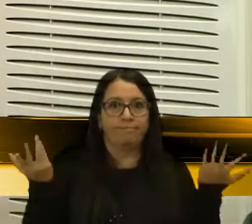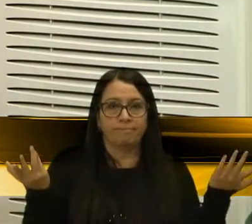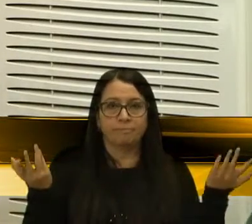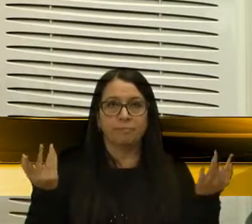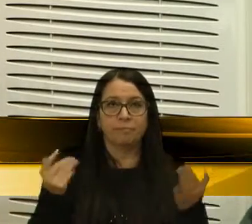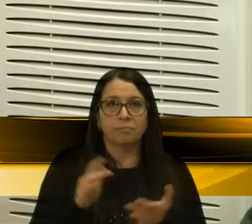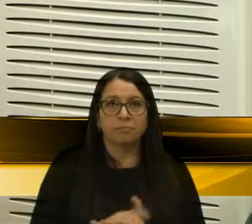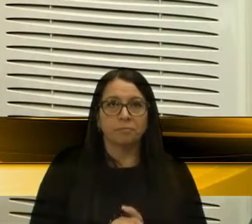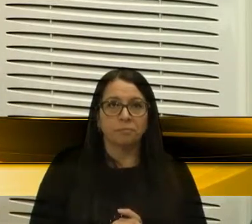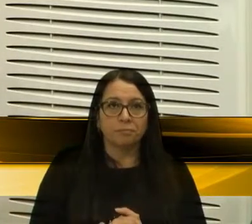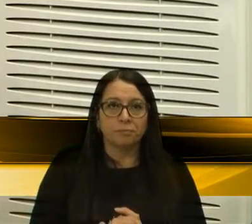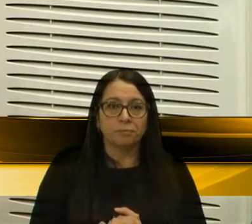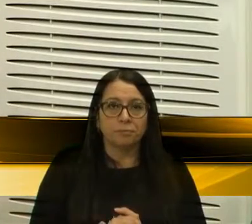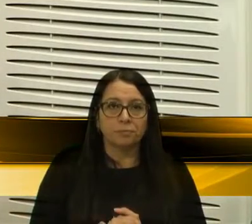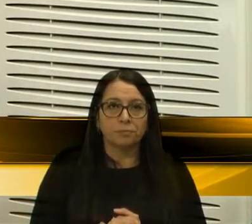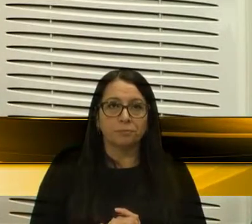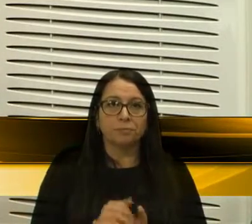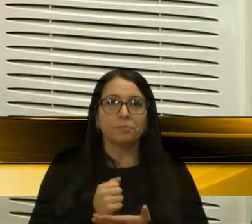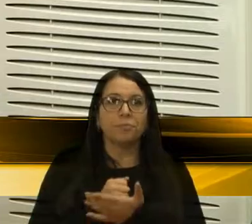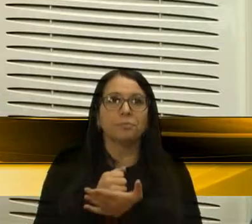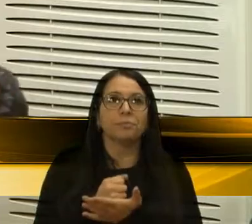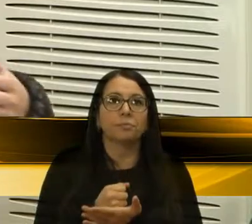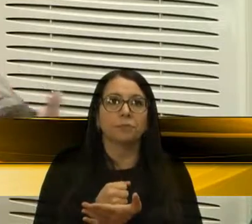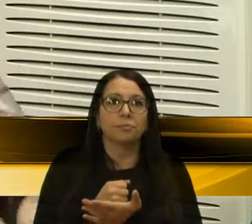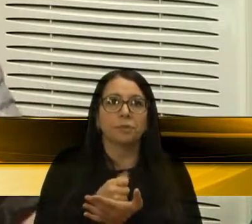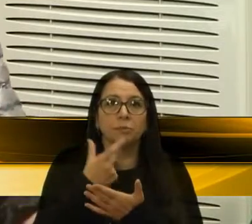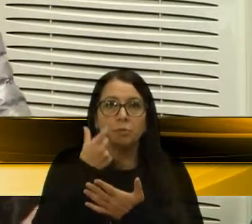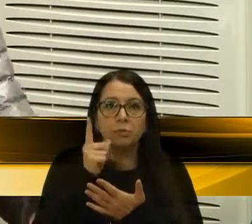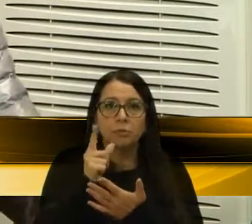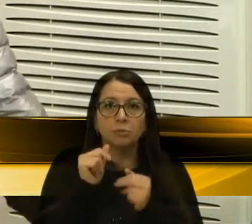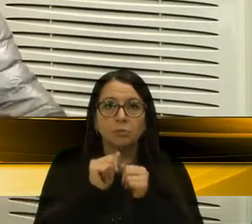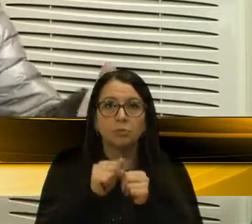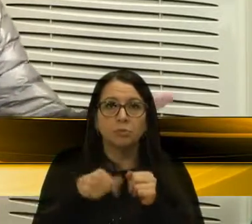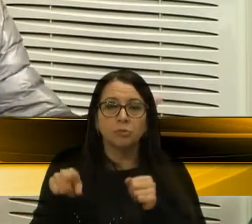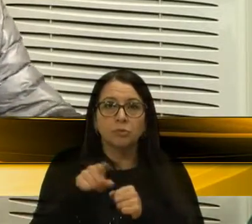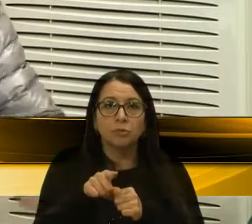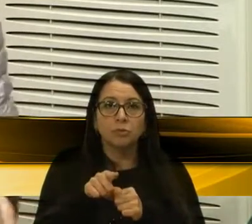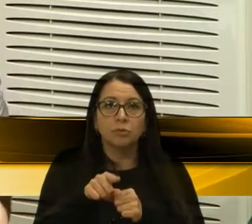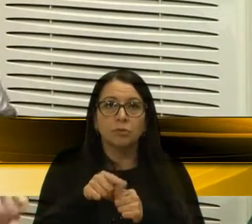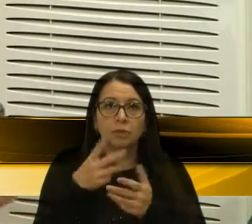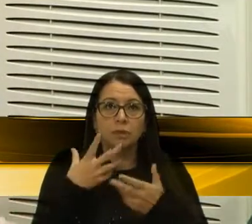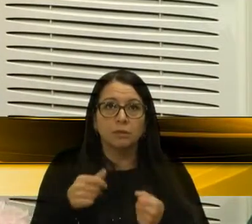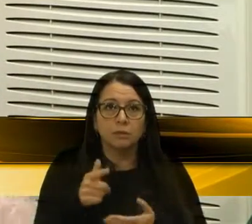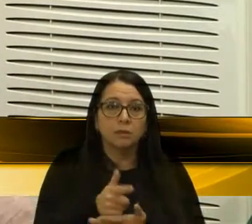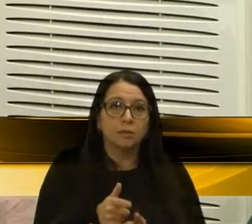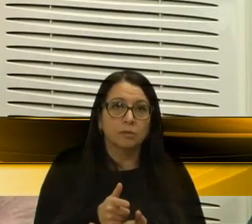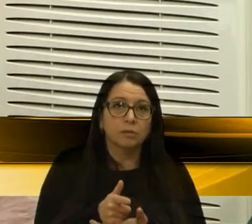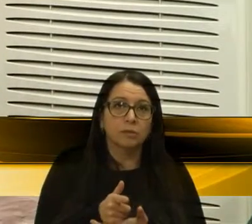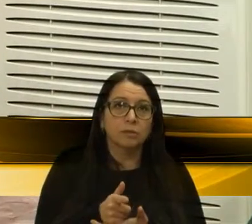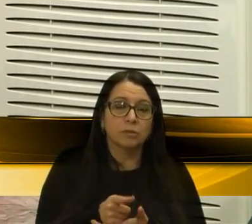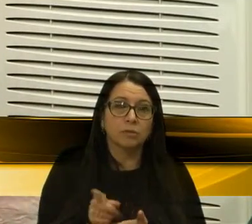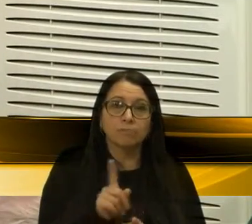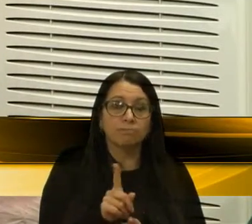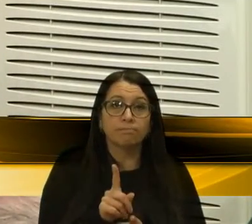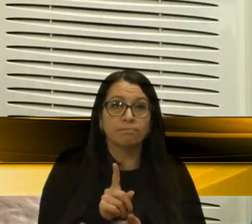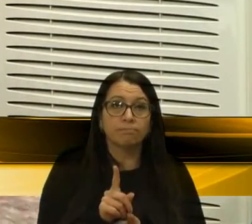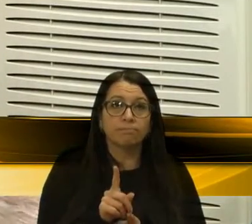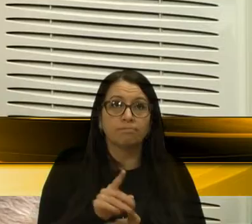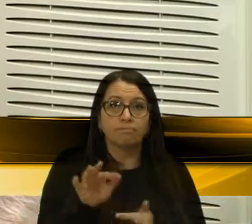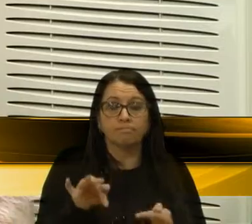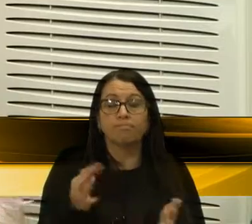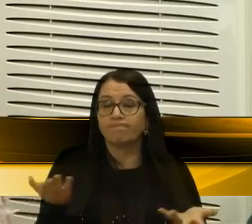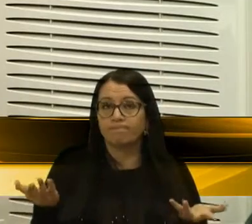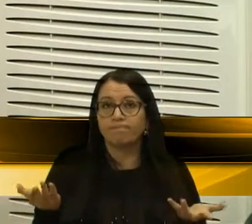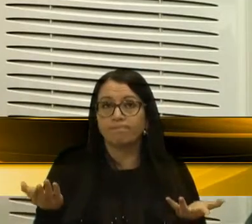que dar uma cobertura da forma como a gente consegue através da câmara que é permitir com que não se extermínio